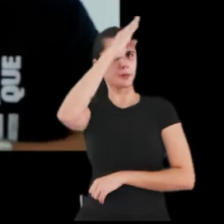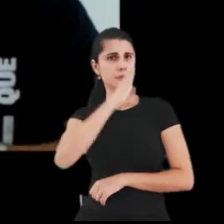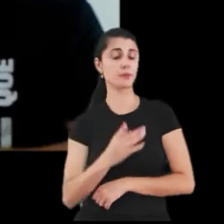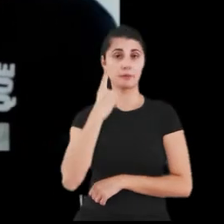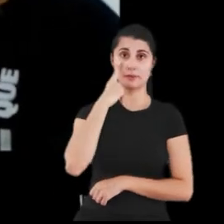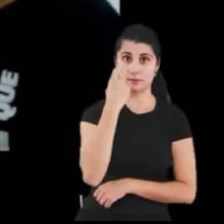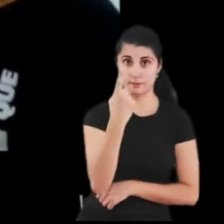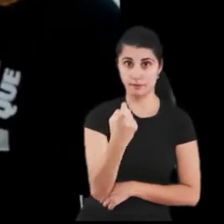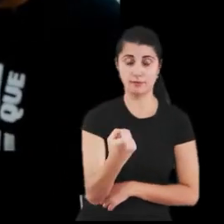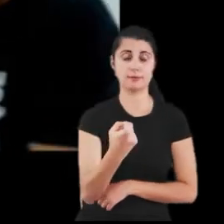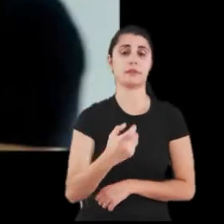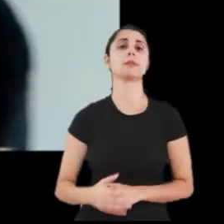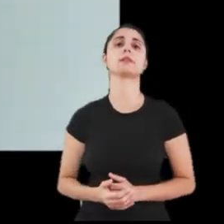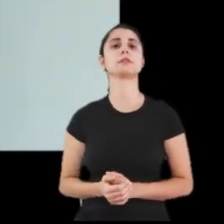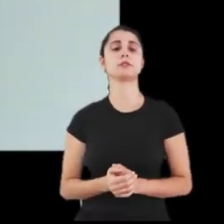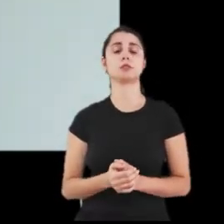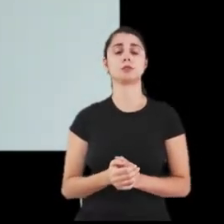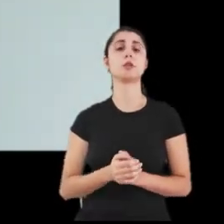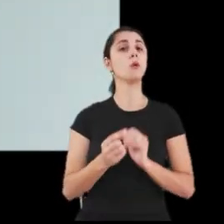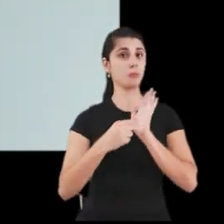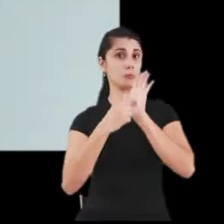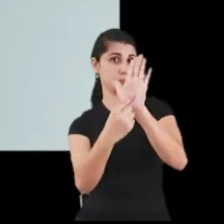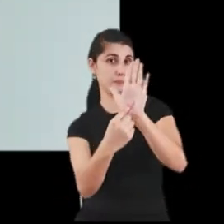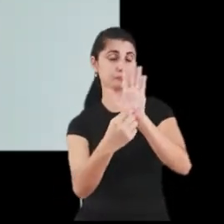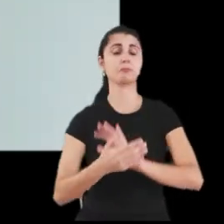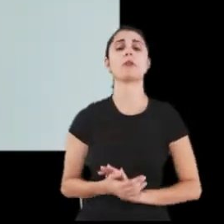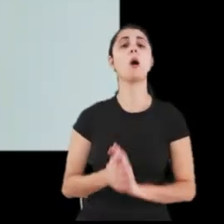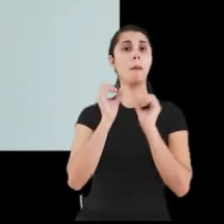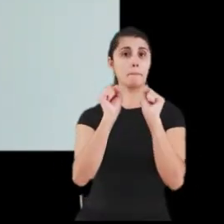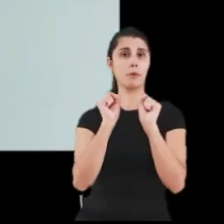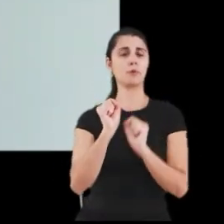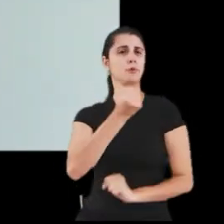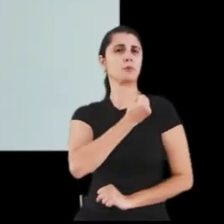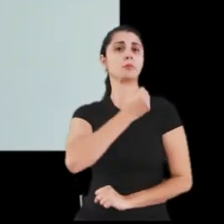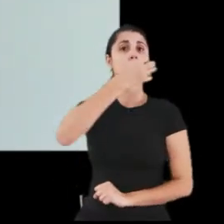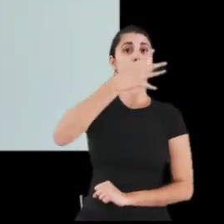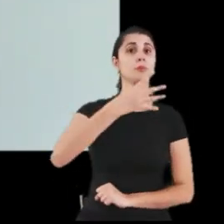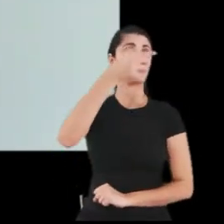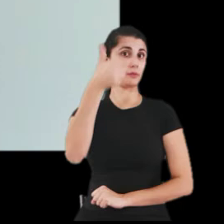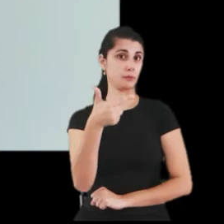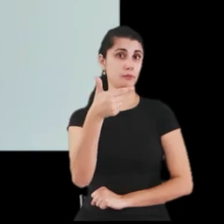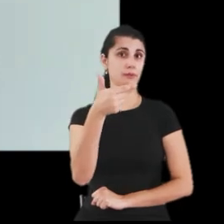no Brasil é o seguinte: nós vamos pegar o 42,